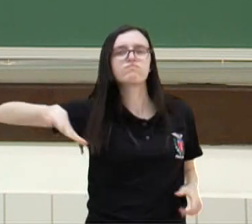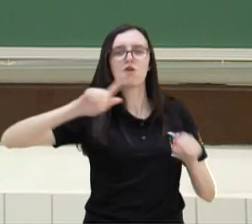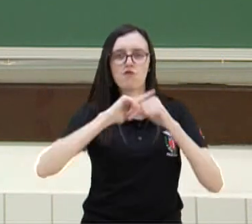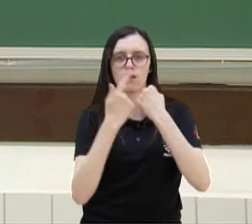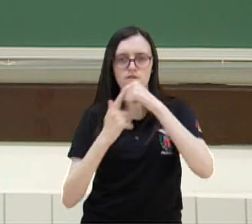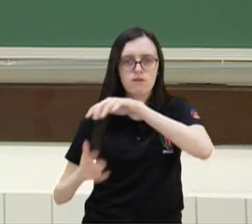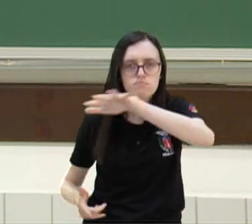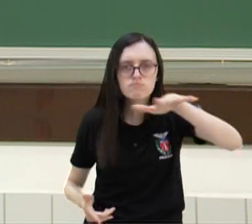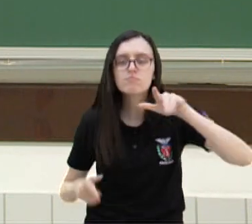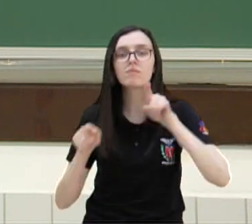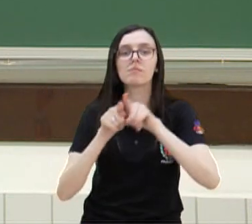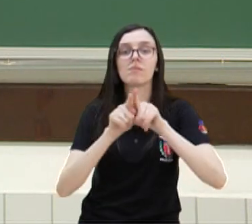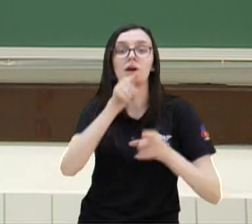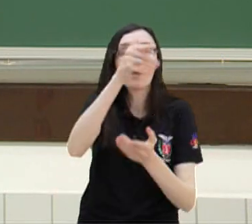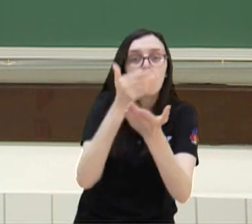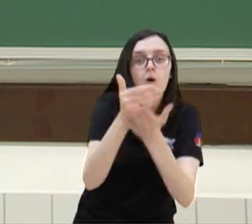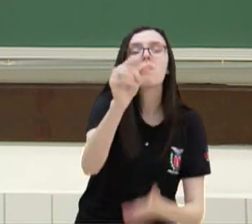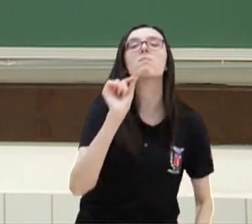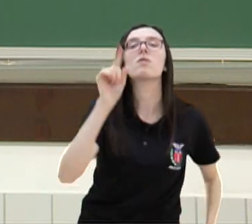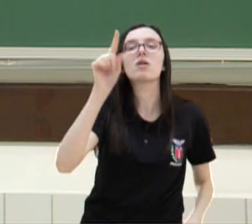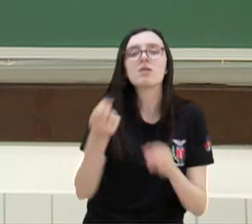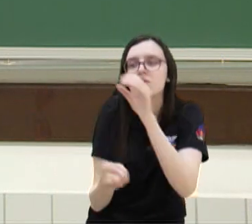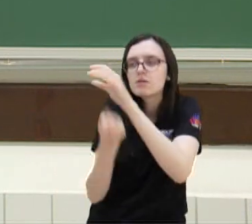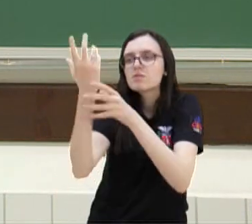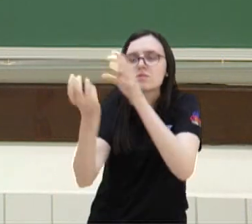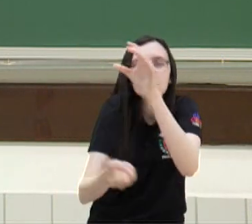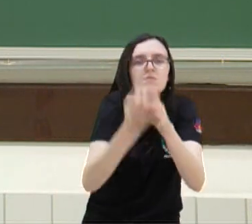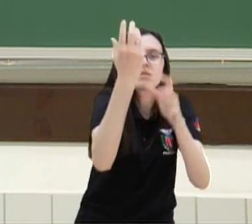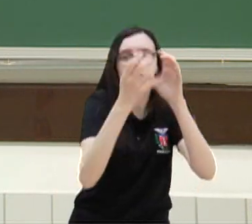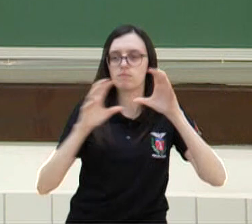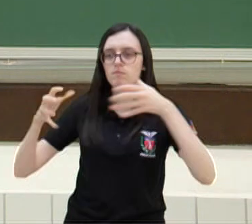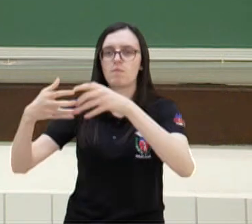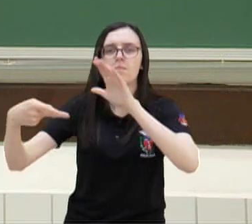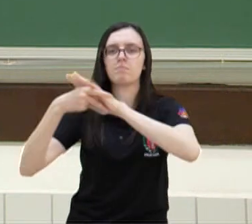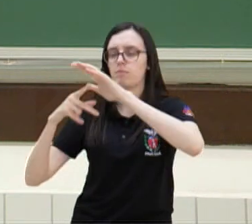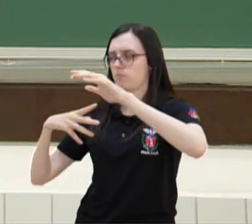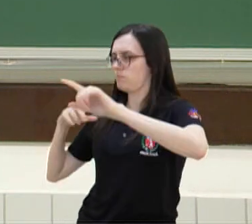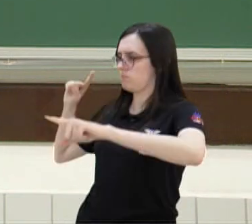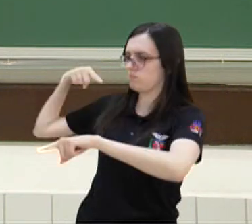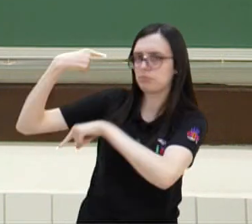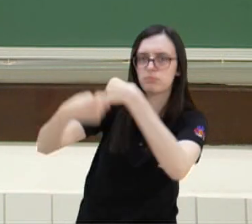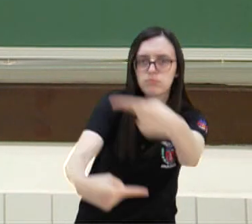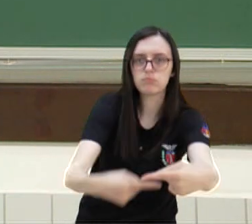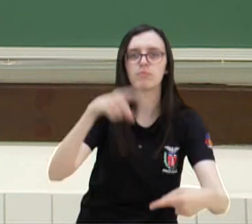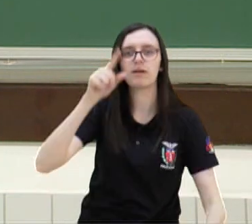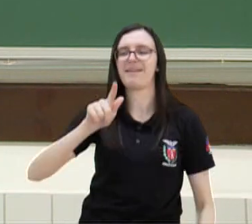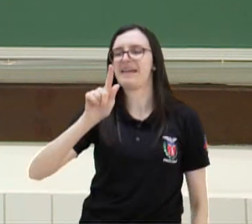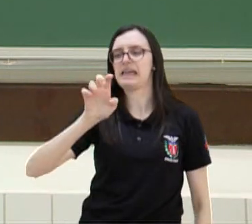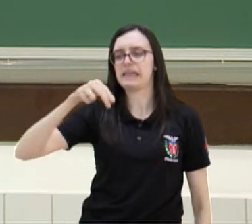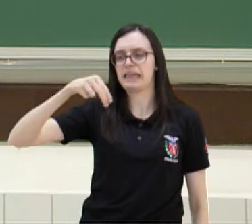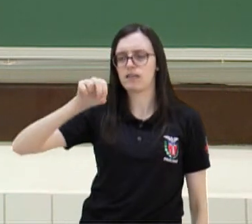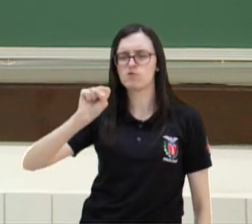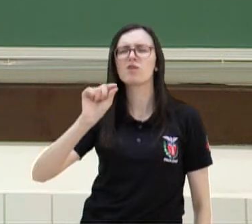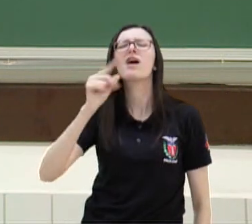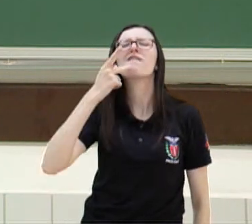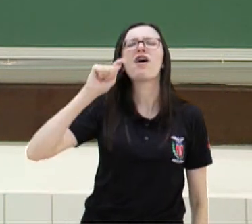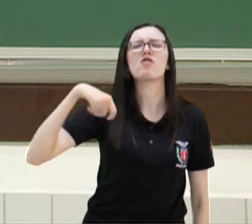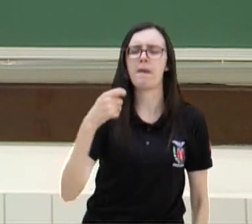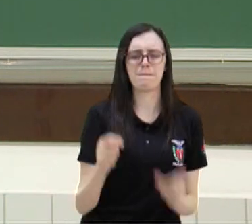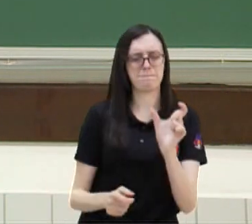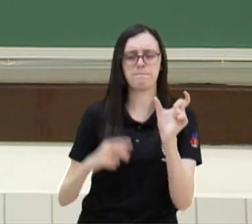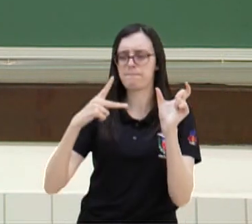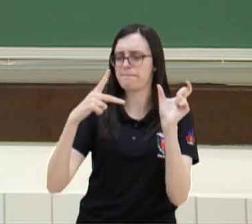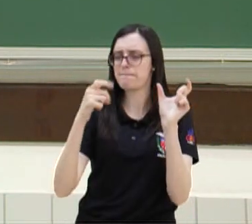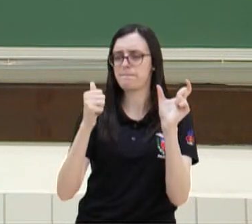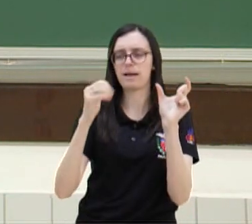que a gente viu, e ali eles começam a criar comunidades patriarcais chamadas genos. Quando a gente fala patriarcal, a gente está falando